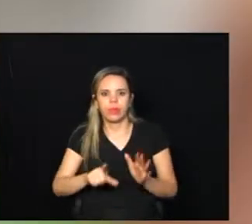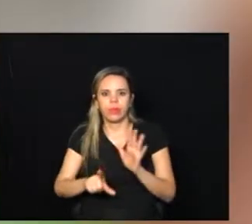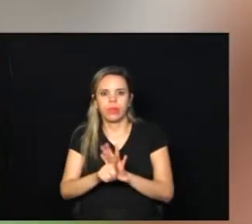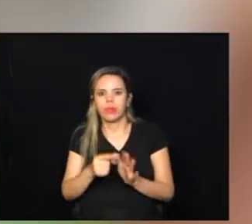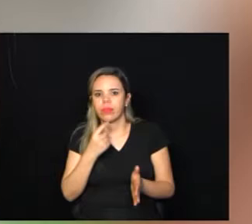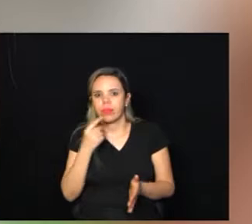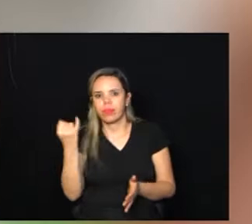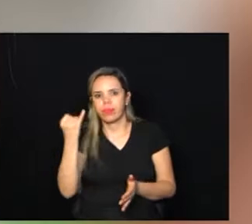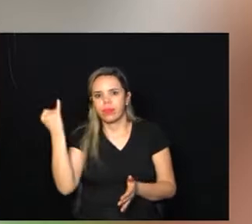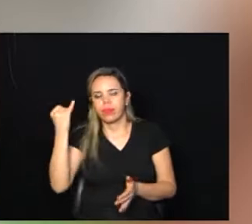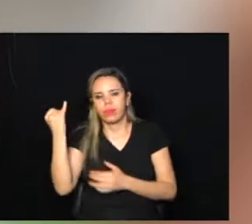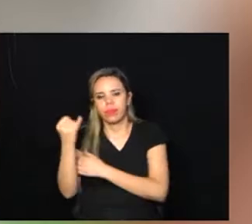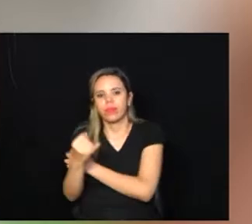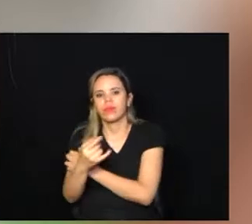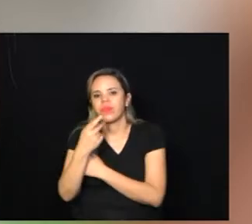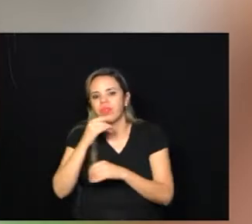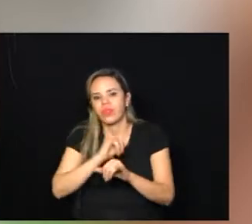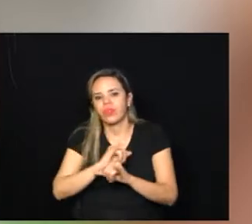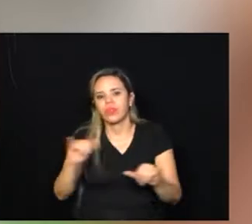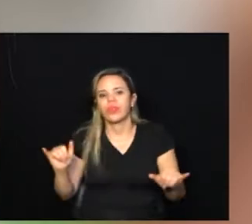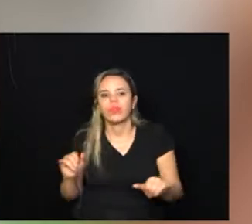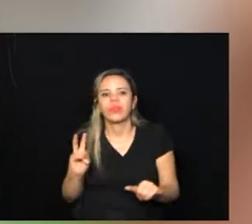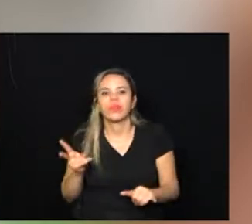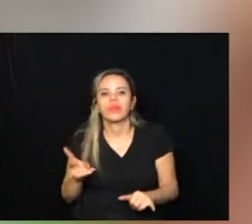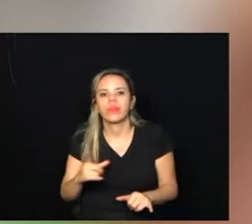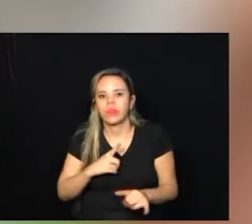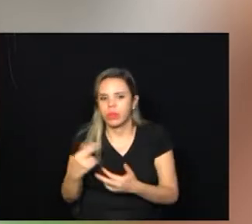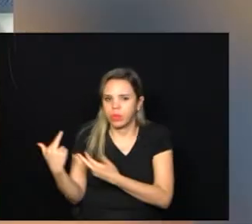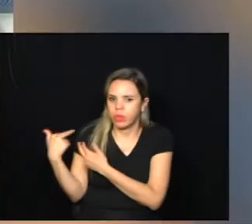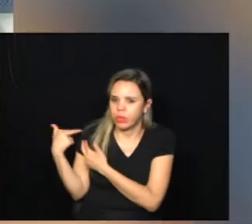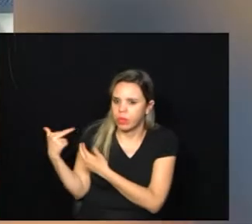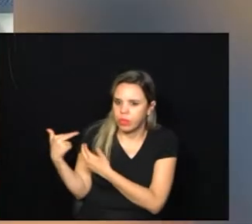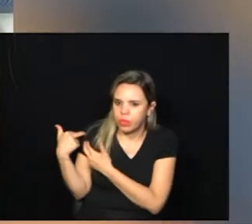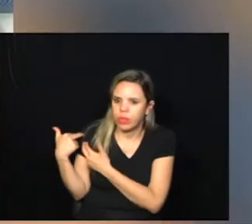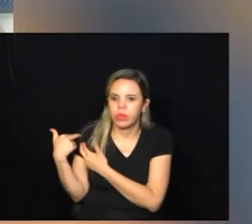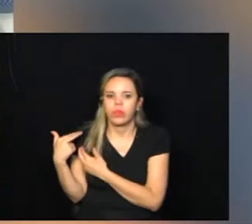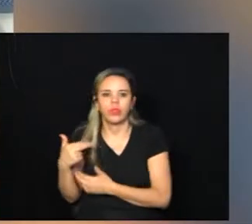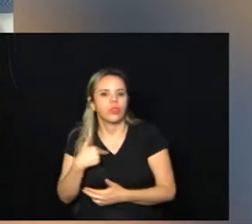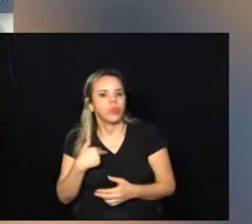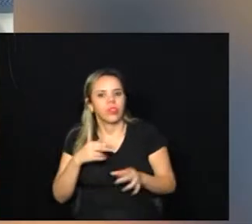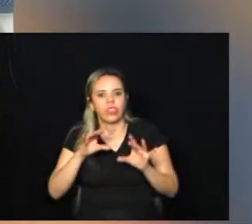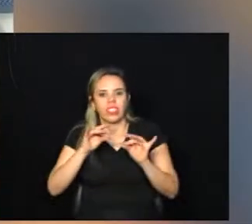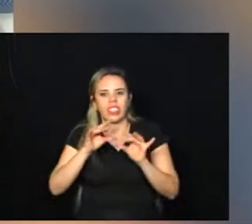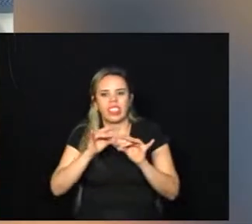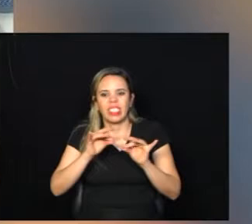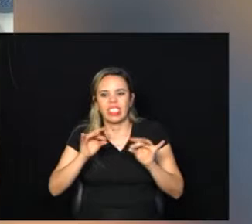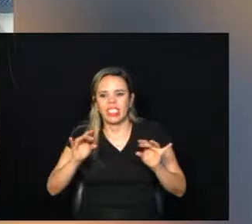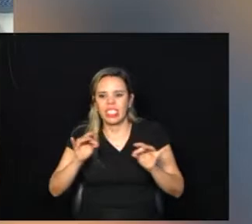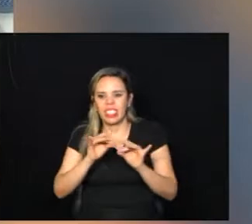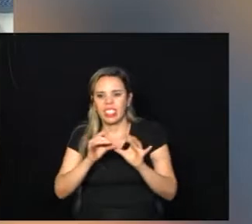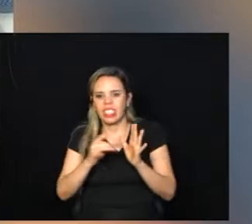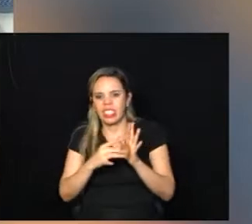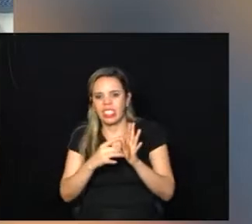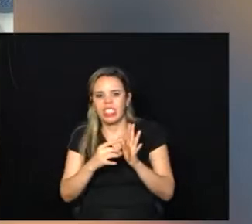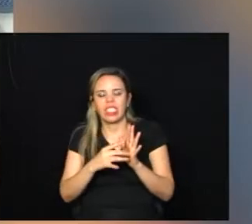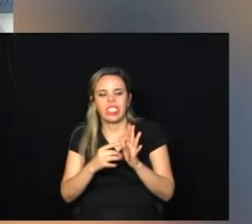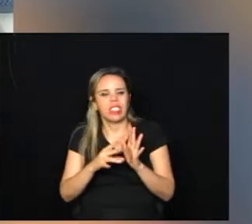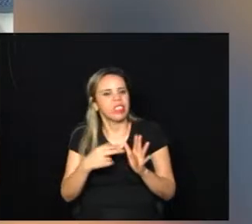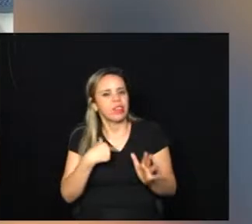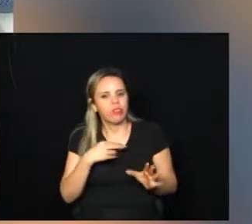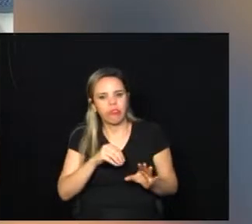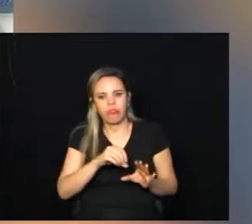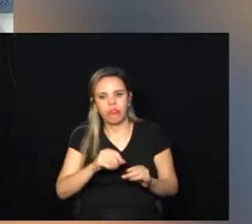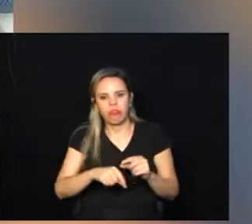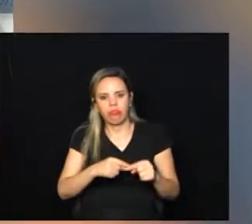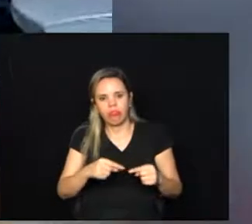E é importante que a gente frise e reforce sempre que tem que ter responsabilidade, não colocar cerol. Gostaria que você falasse sobre isso também, porque